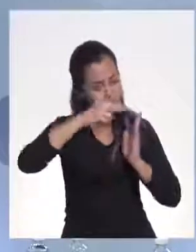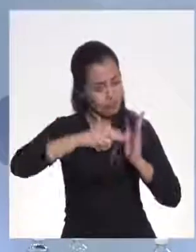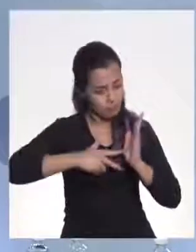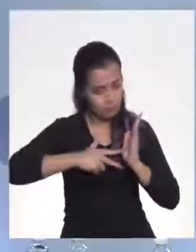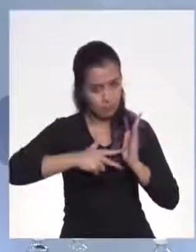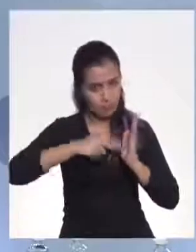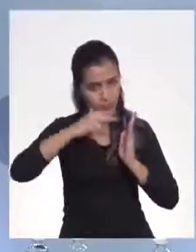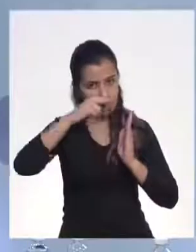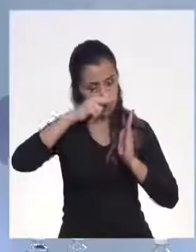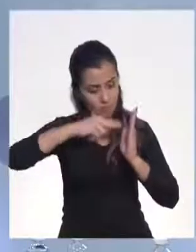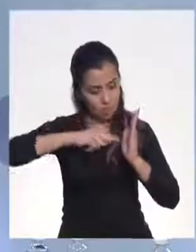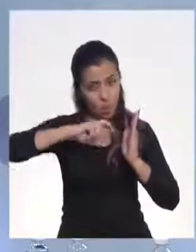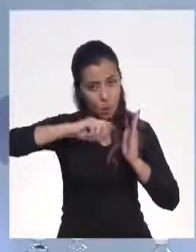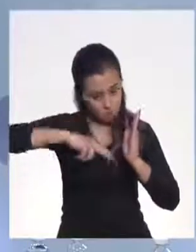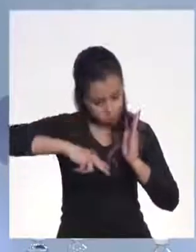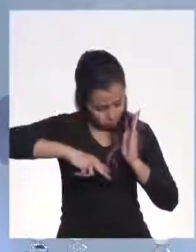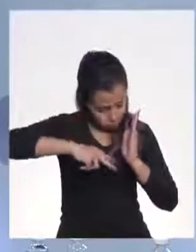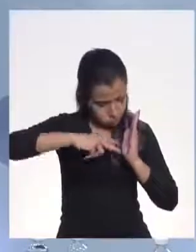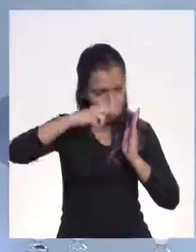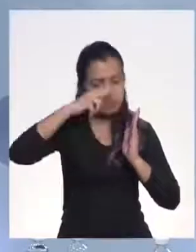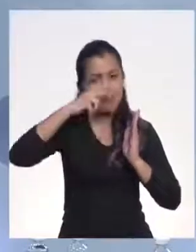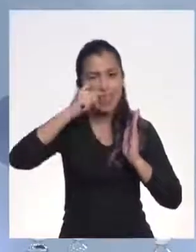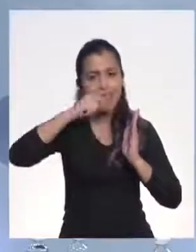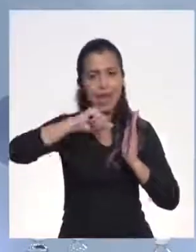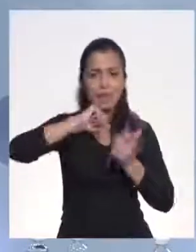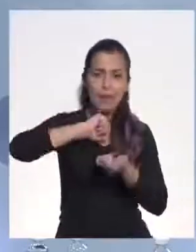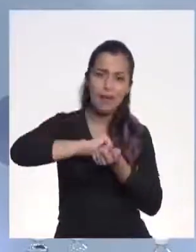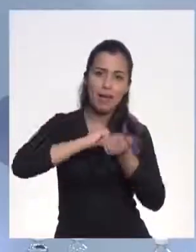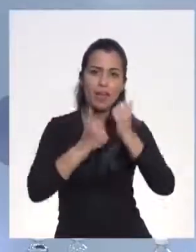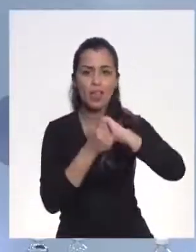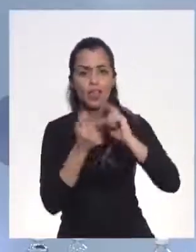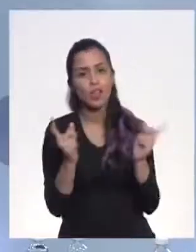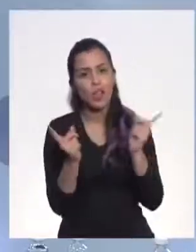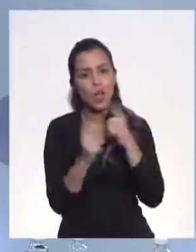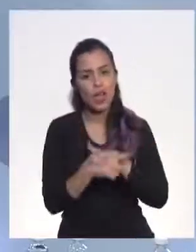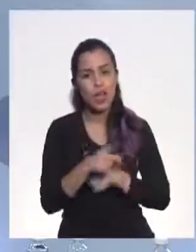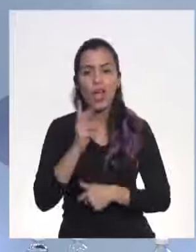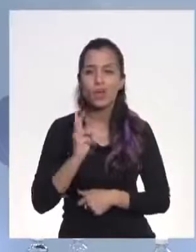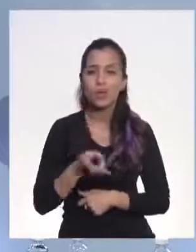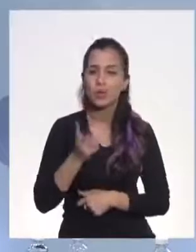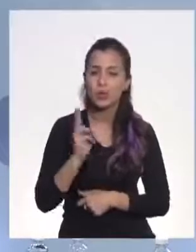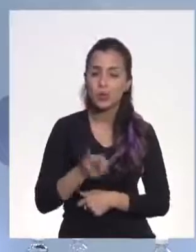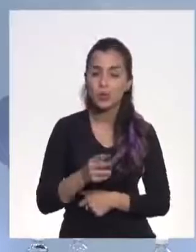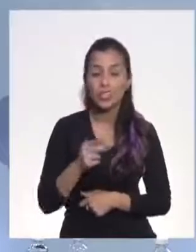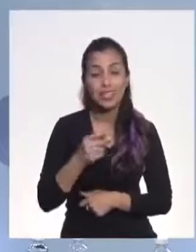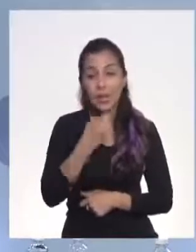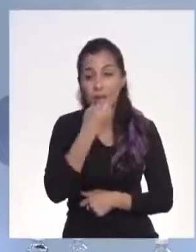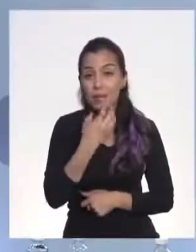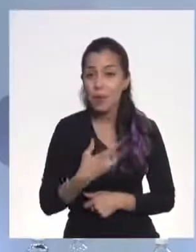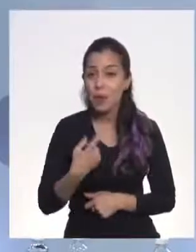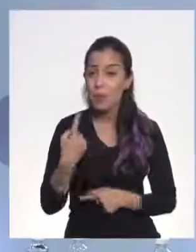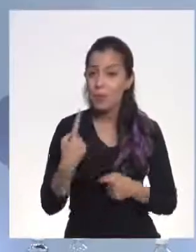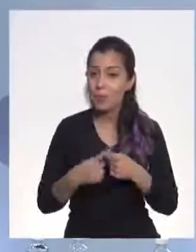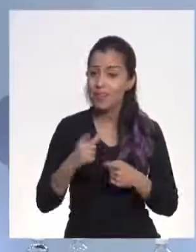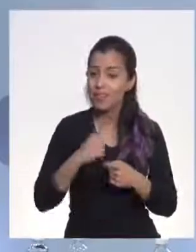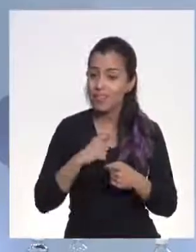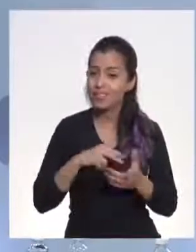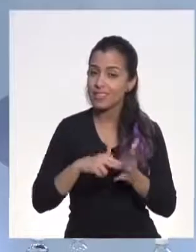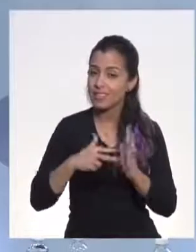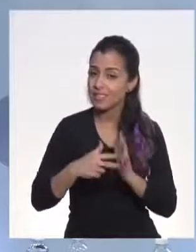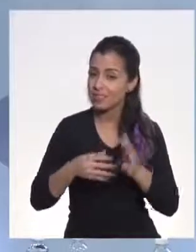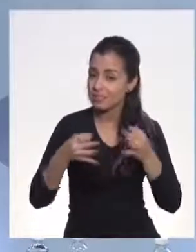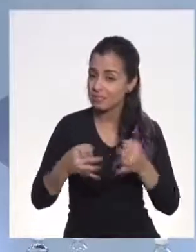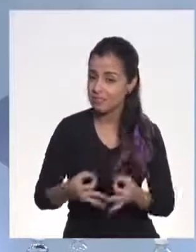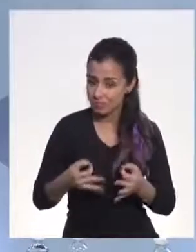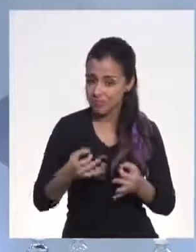primeira parte a última parte eu posso inverter tudo que tá tudo certo descrição é legal por isso ela é bem coisa eu posso